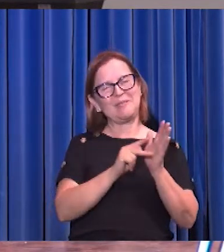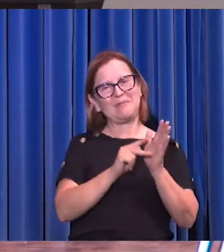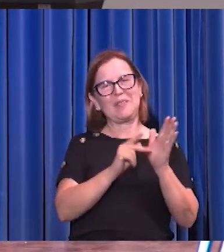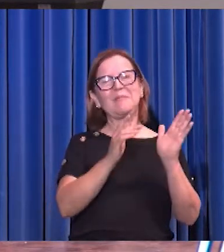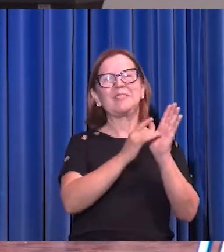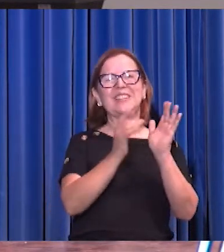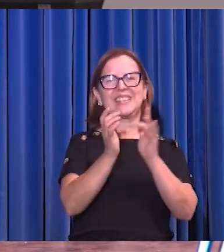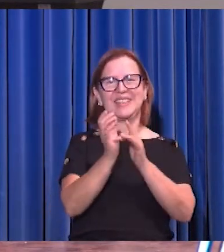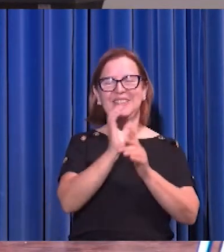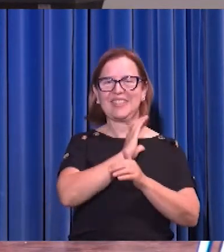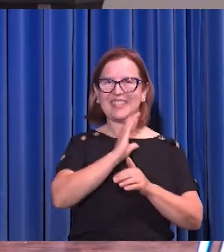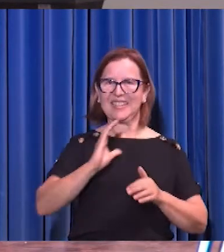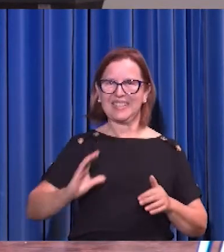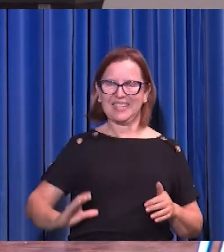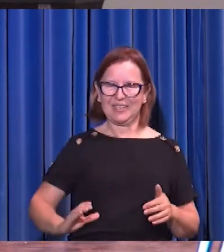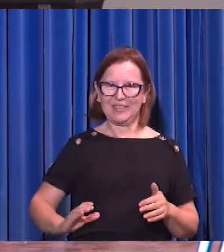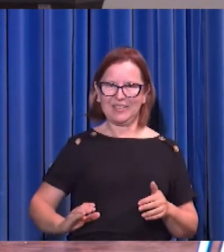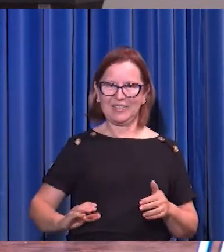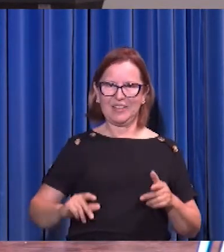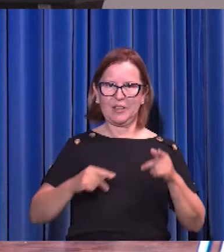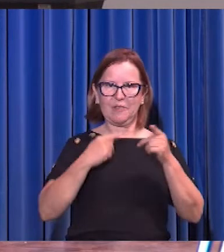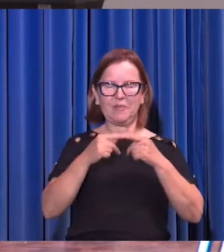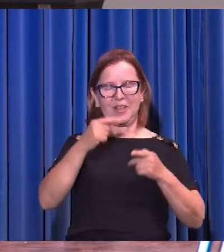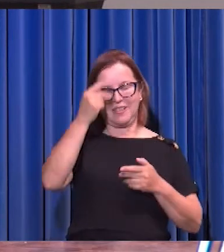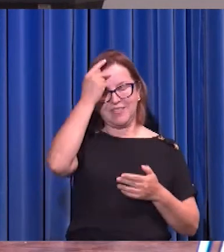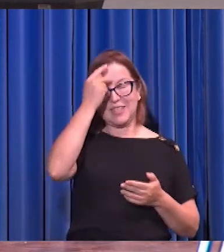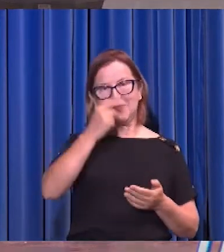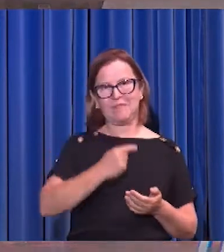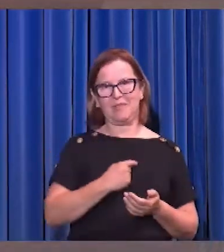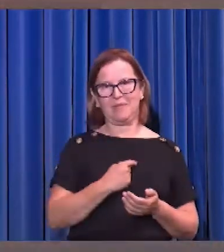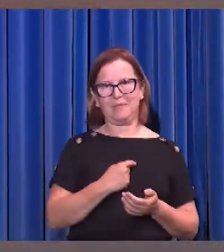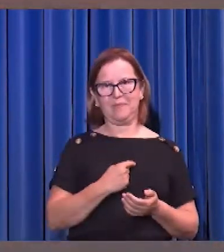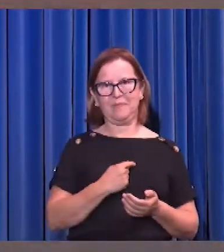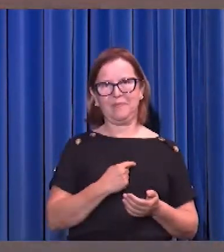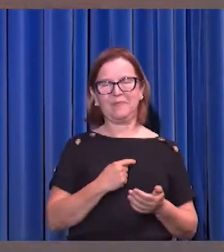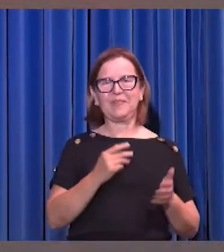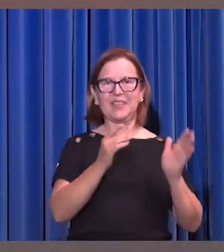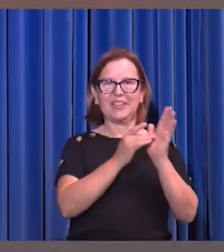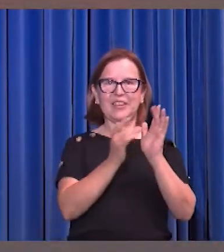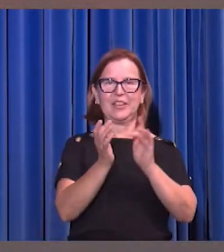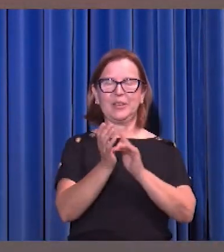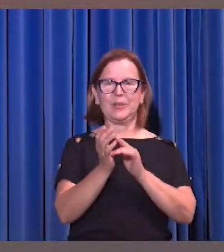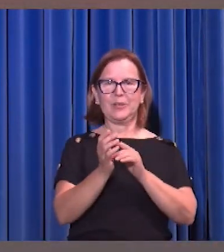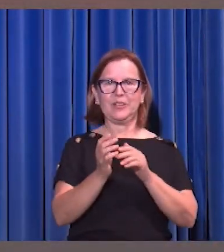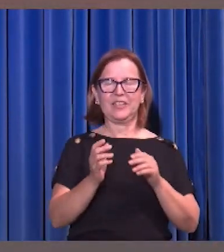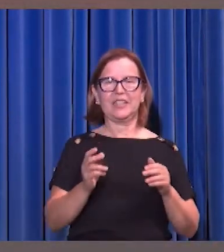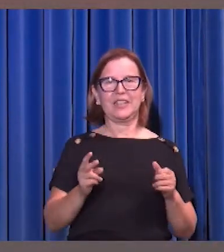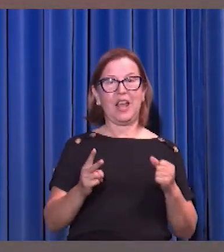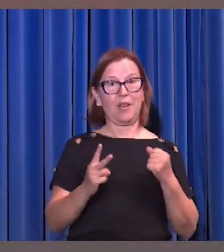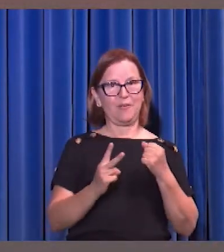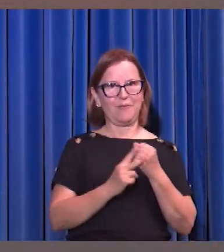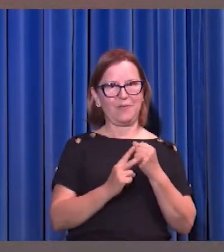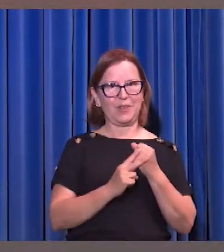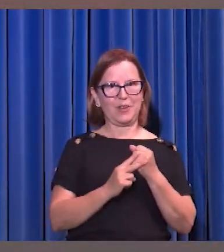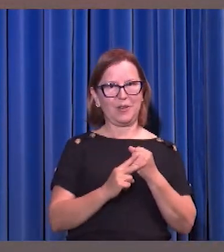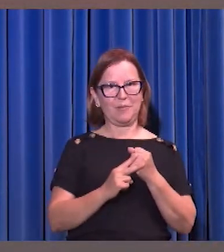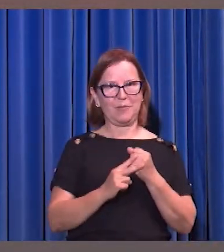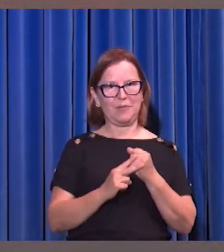Homem. Jesus está falando dele mesmo. Jesus é o Verbo